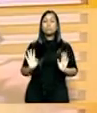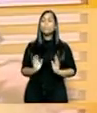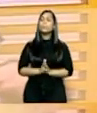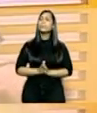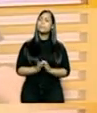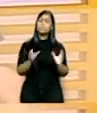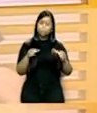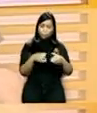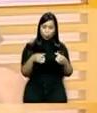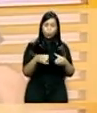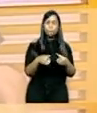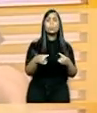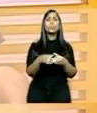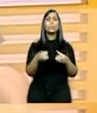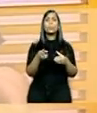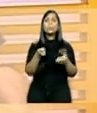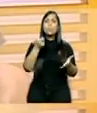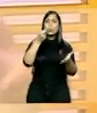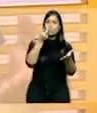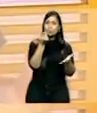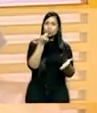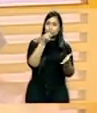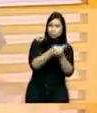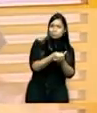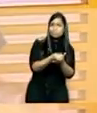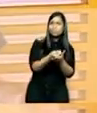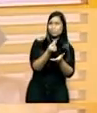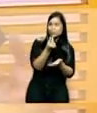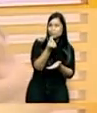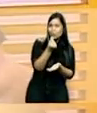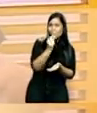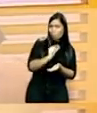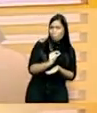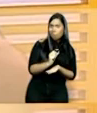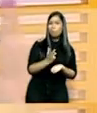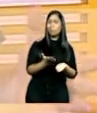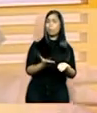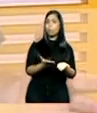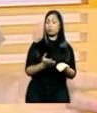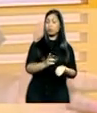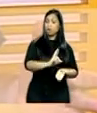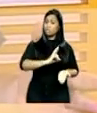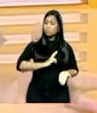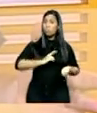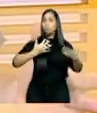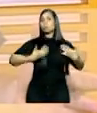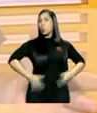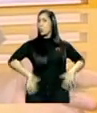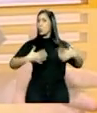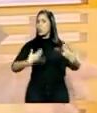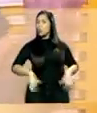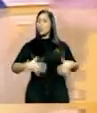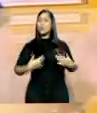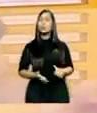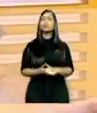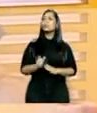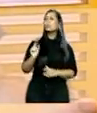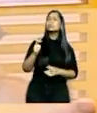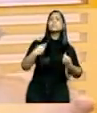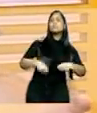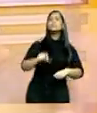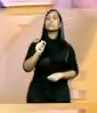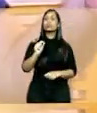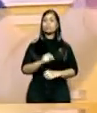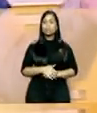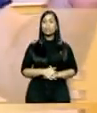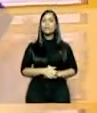esse núcleo, o investimento dele foi quase zero, não é? E o resultado é espantoso, né? Espantoso. O que vocês precisam mesmo,